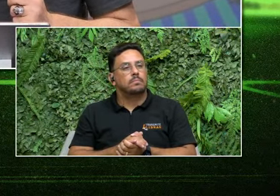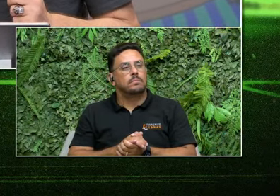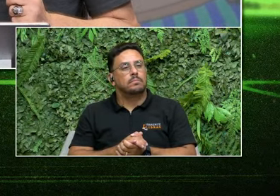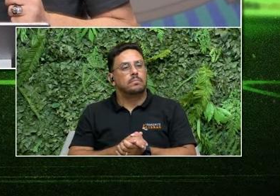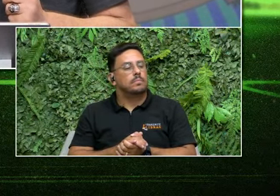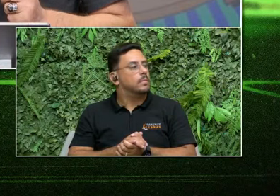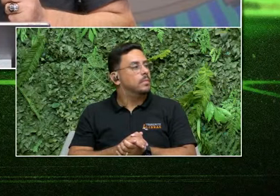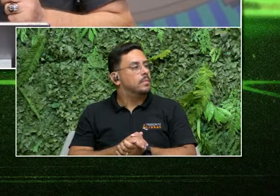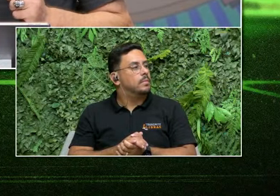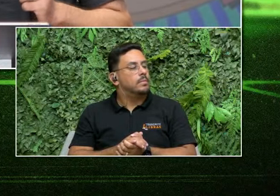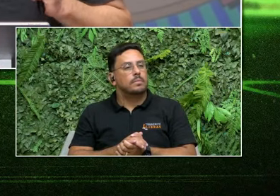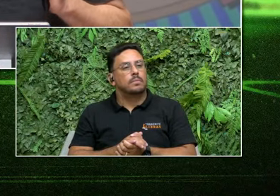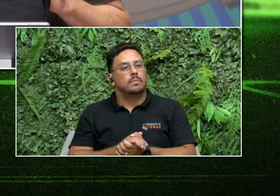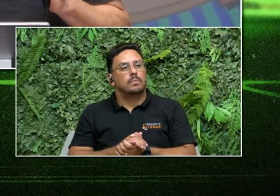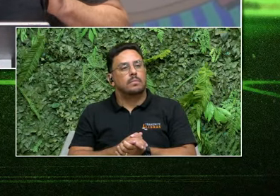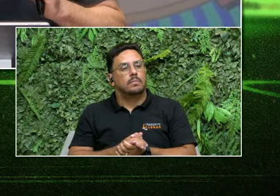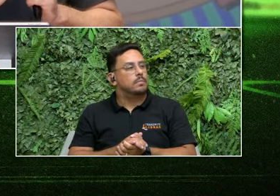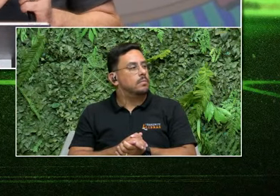também